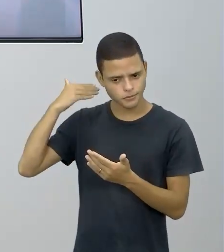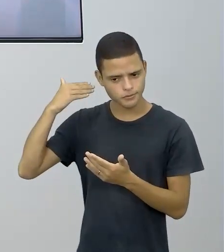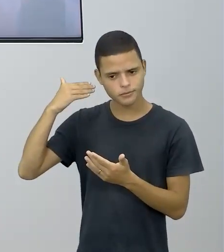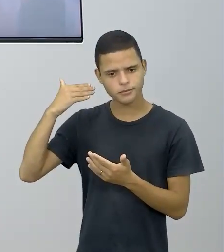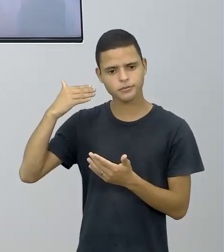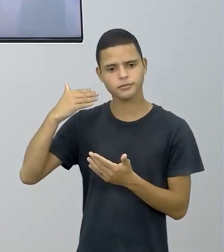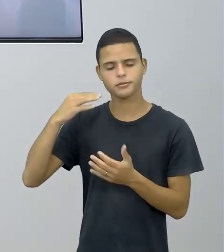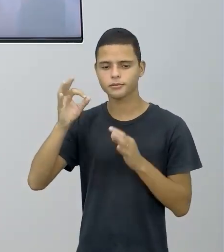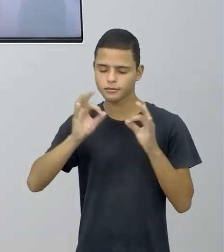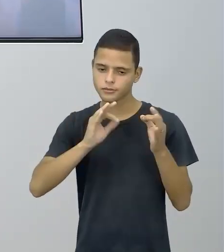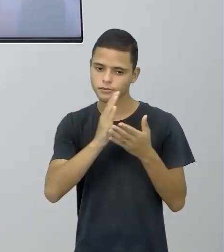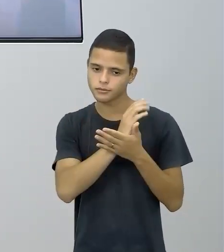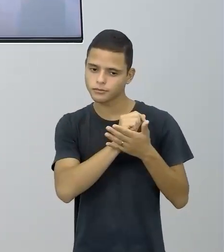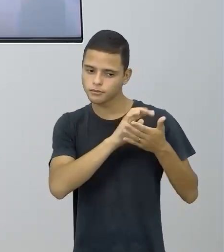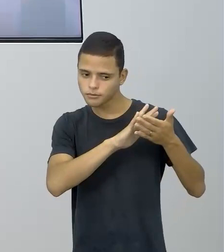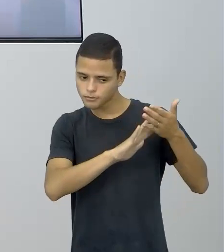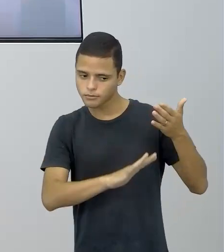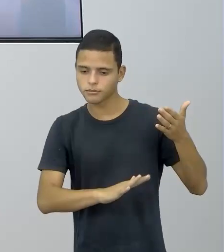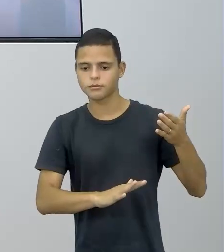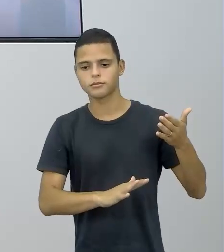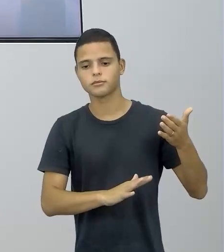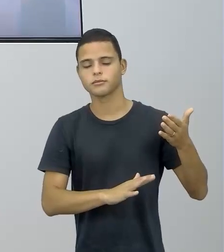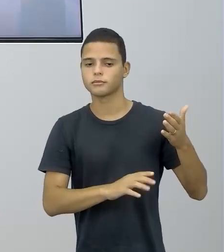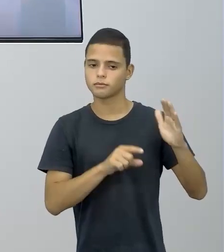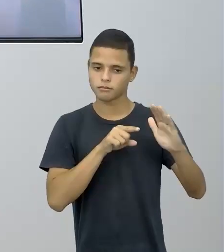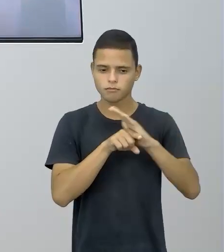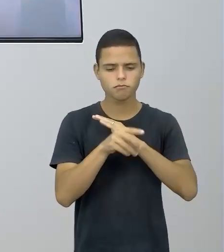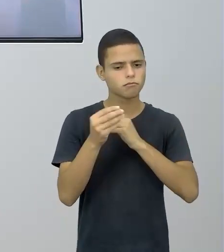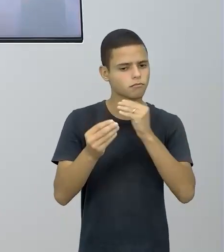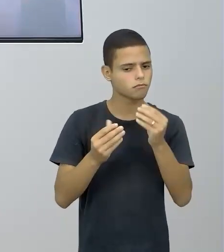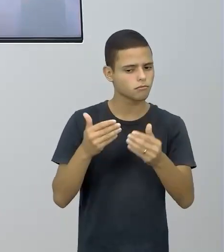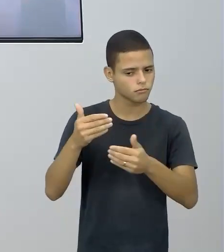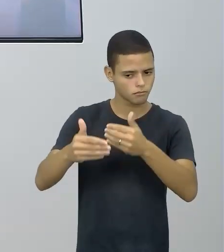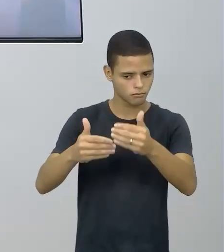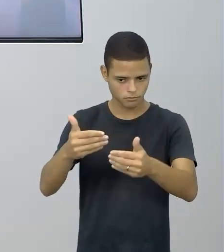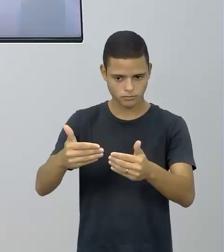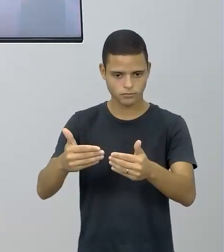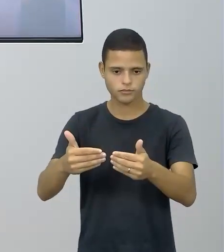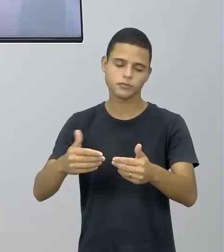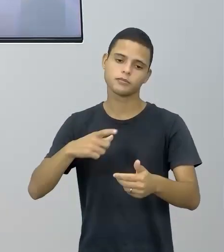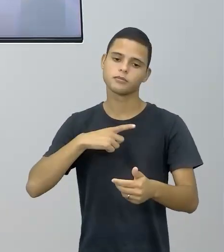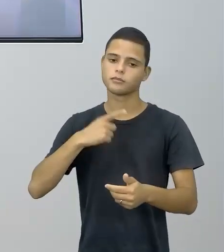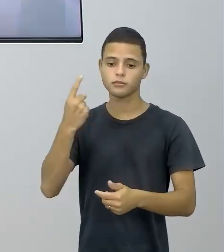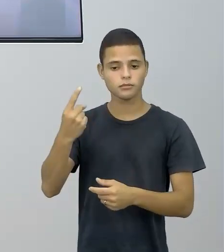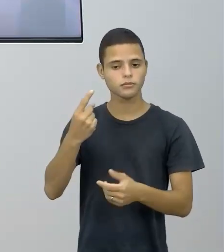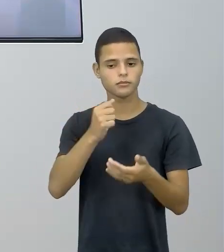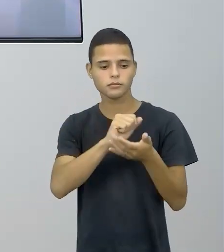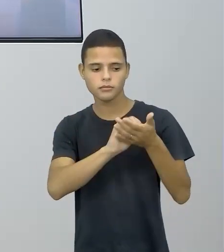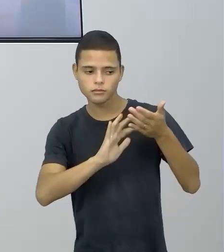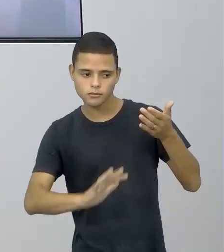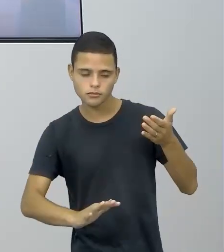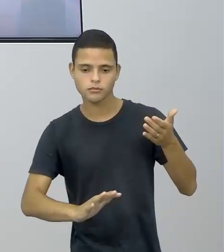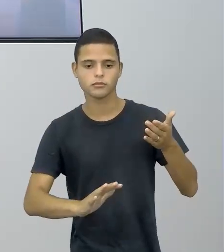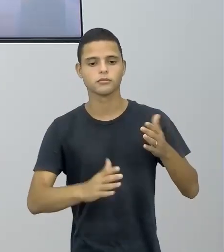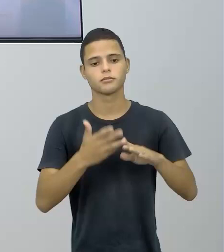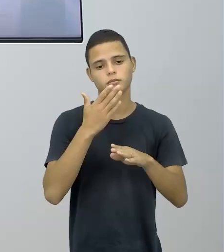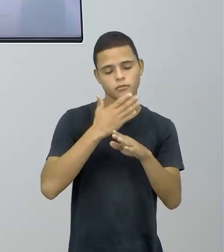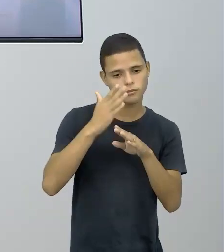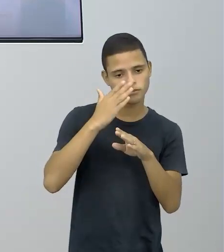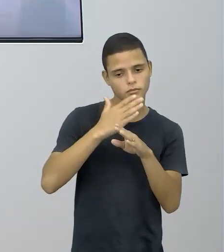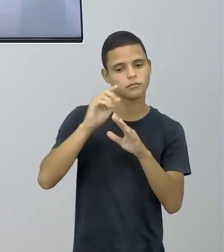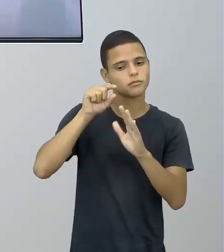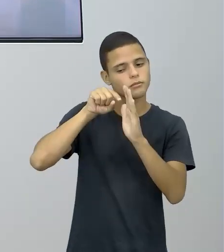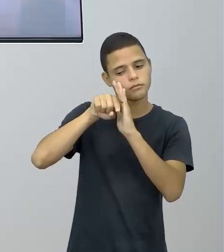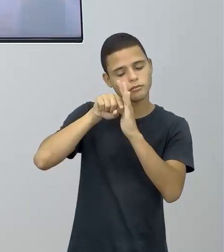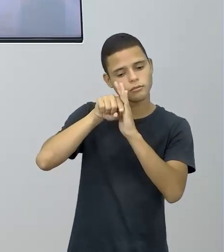exercícios, eu contei para vocês como que a gente vai proceder, né? Então, a gente vai fazer um exercício, uma atividade, uma análise de uma